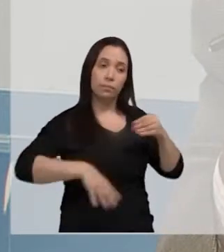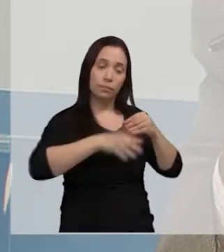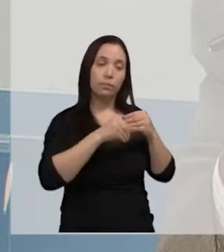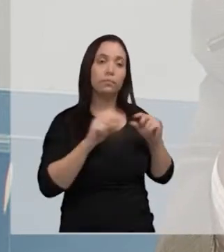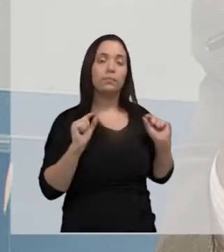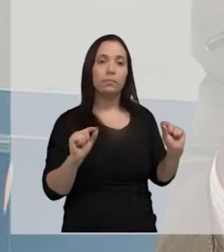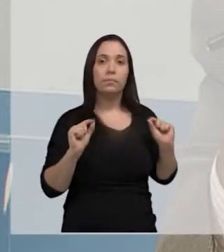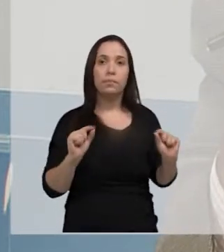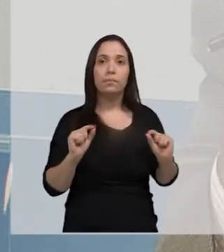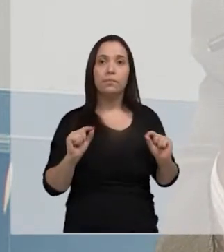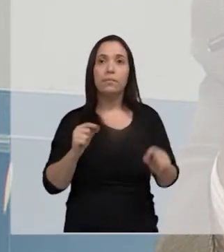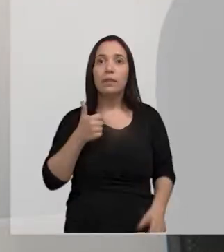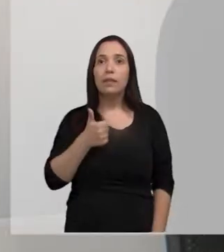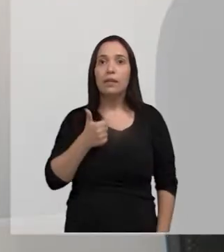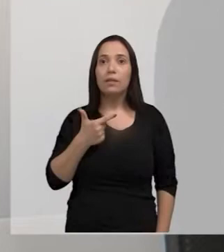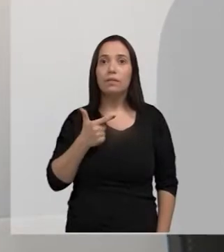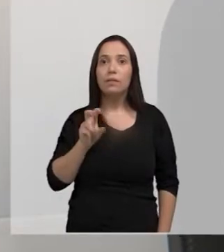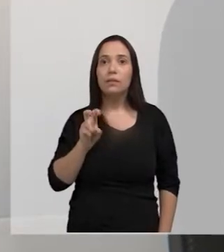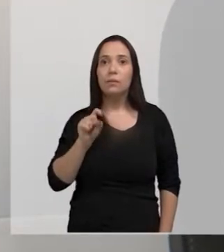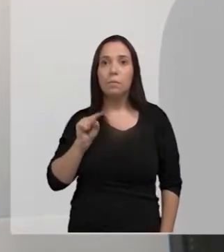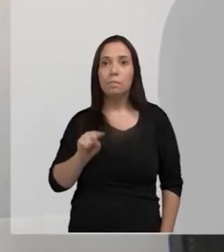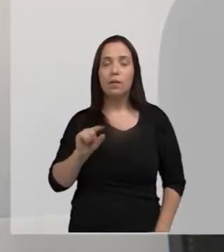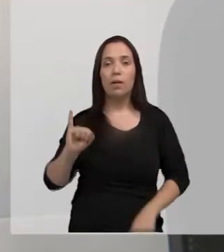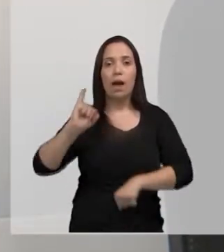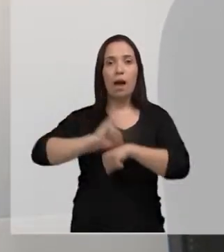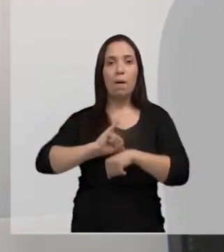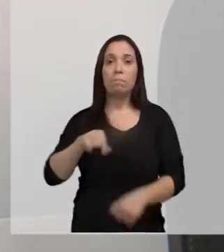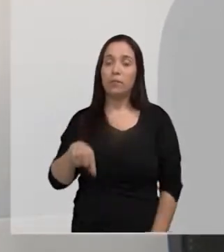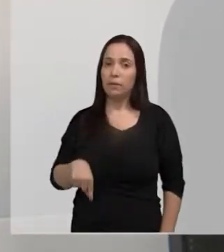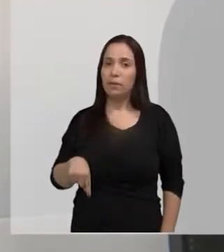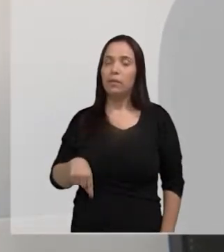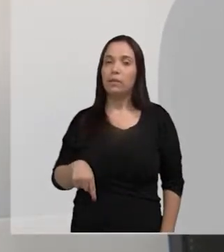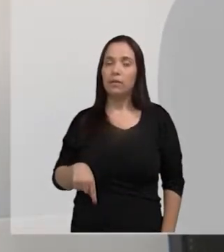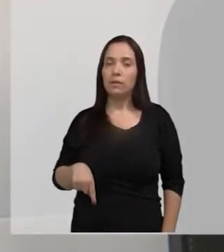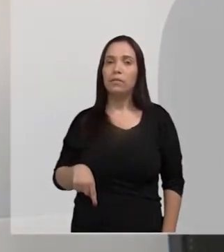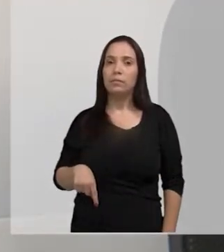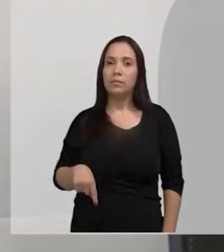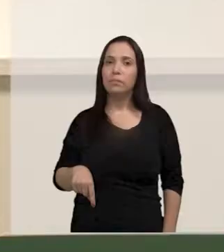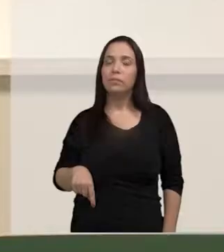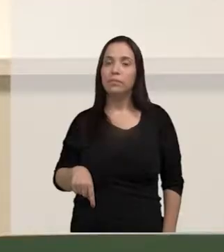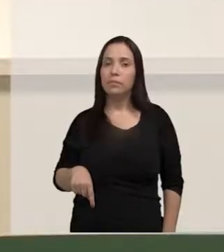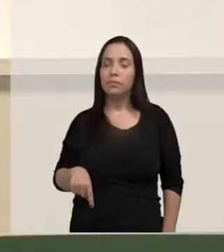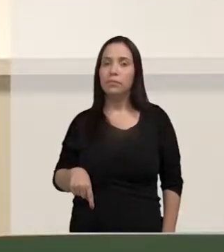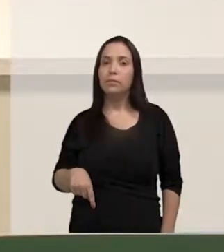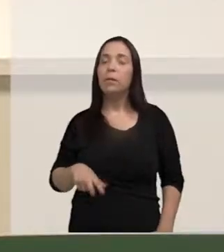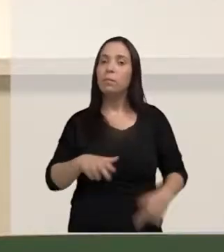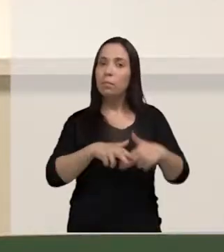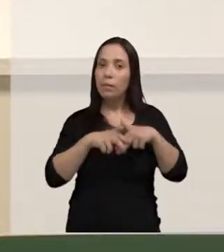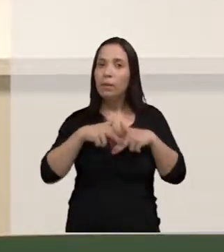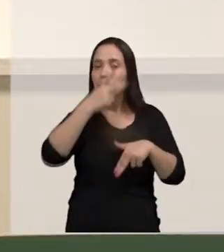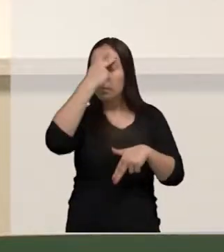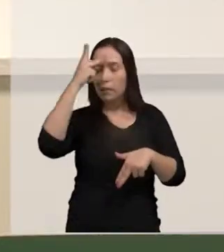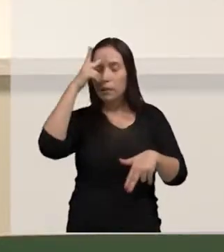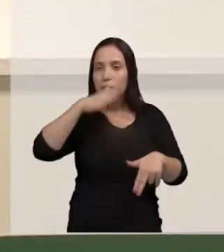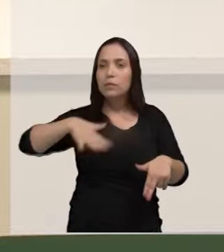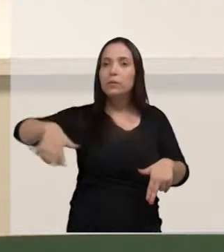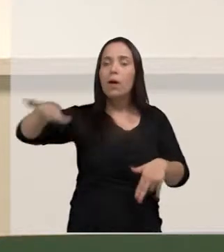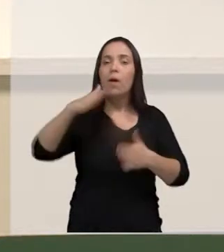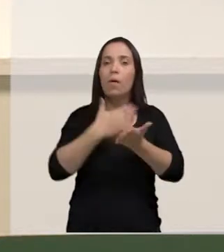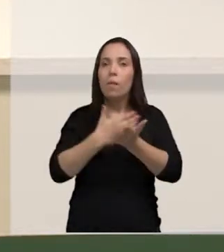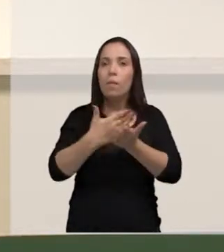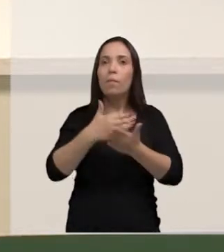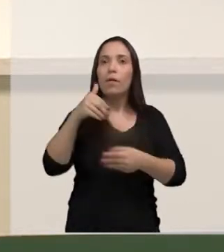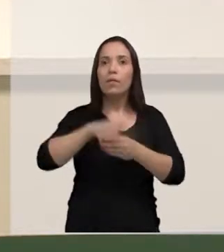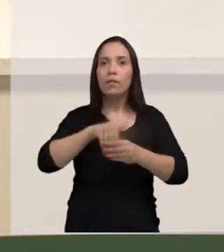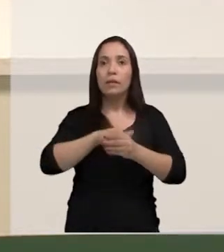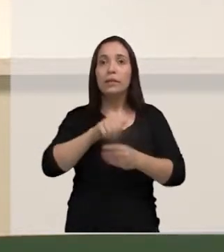mais interessante. 125 mil votos na capital. Pois é, exatamente o que eu estou dizendo. Por saber disso que eu estou dizendo isso. Dos